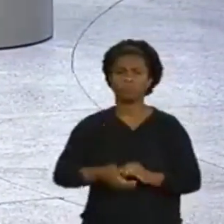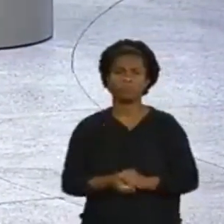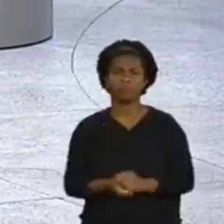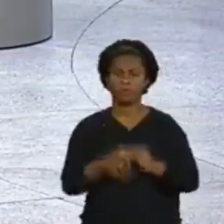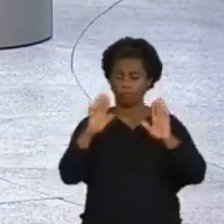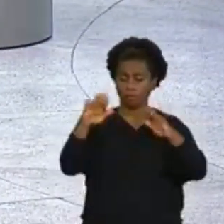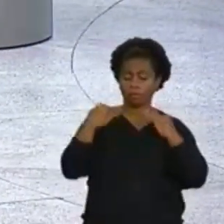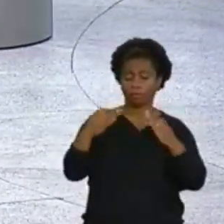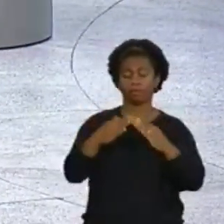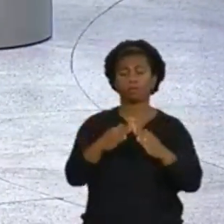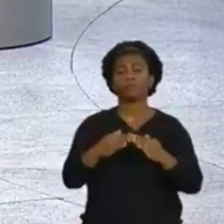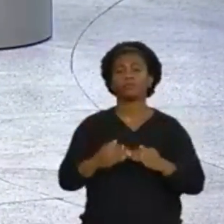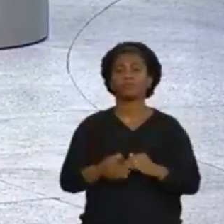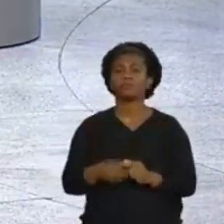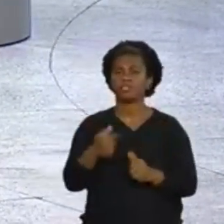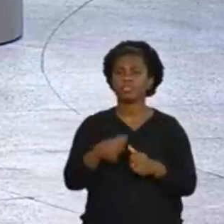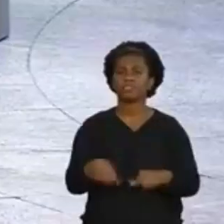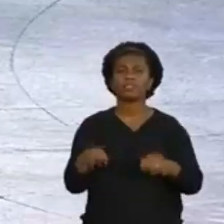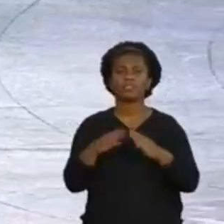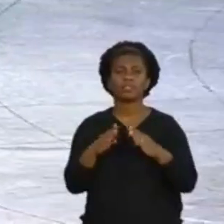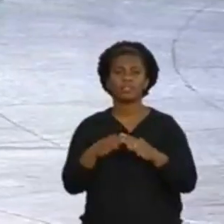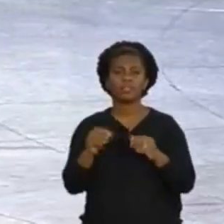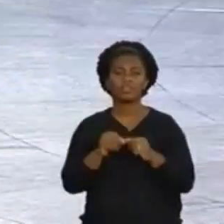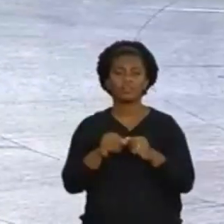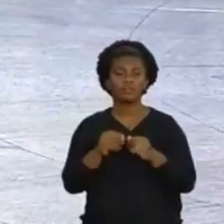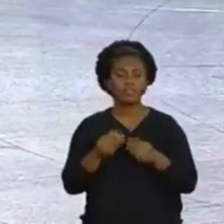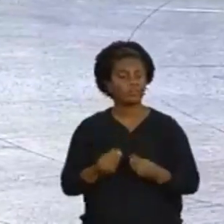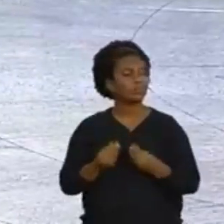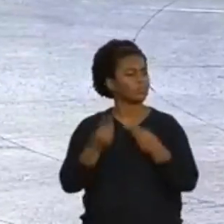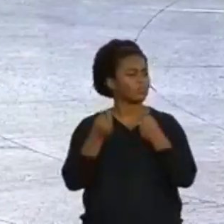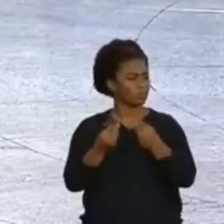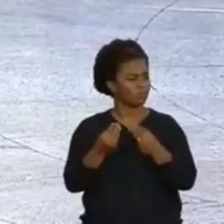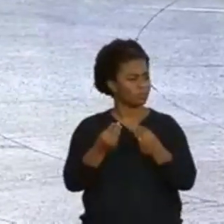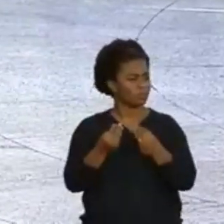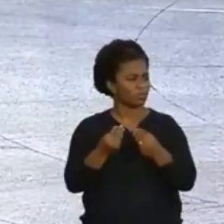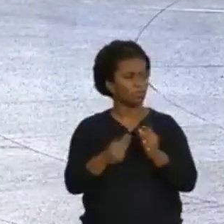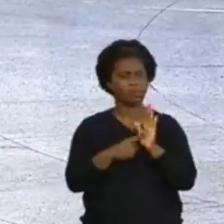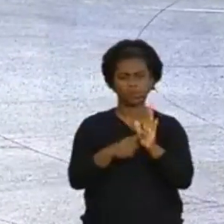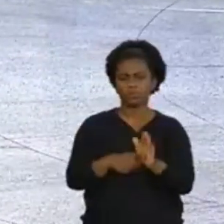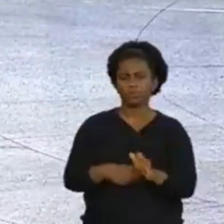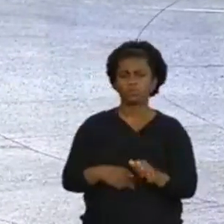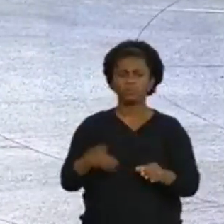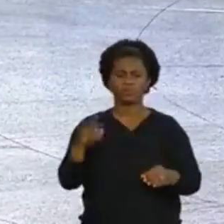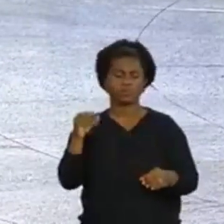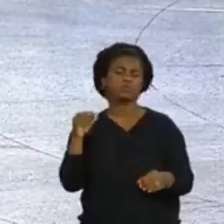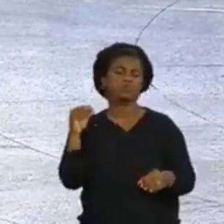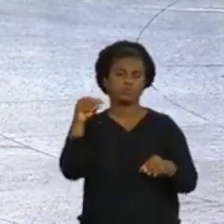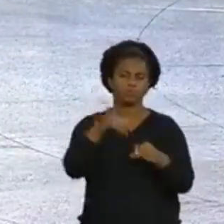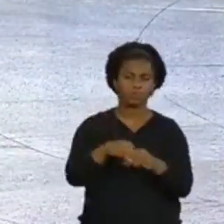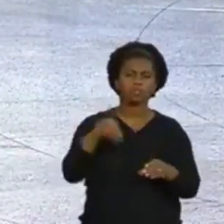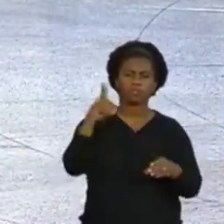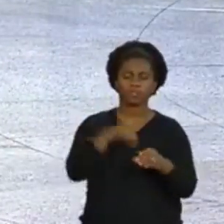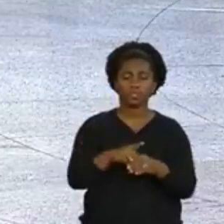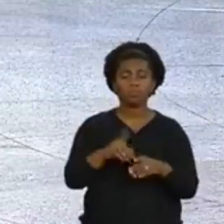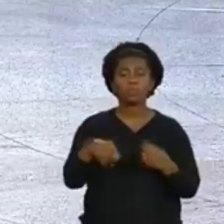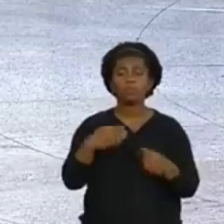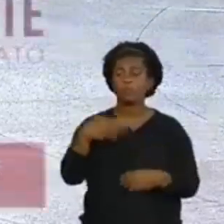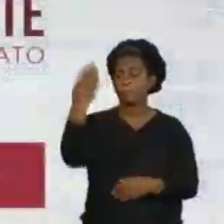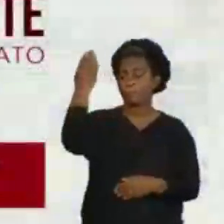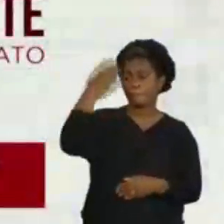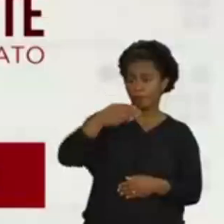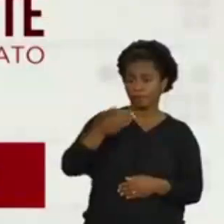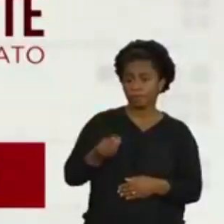Olha para mim, por favor. Você que está em casa, que fez sua doação, apresentou sua oferta, seu dízimo, depois manda o comprovante nesse número